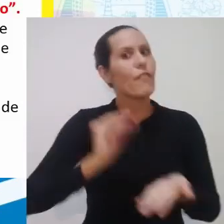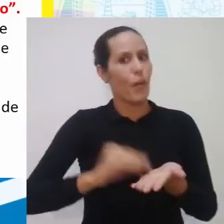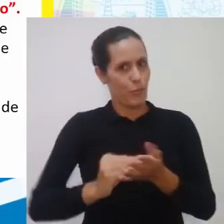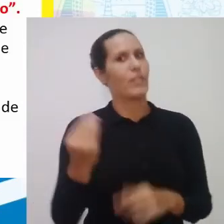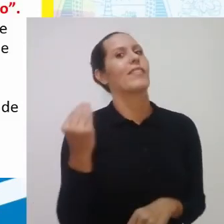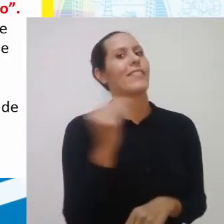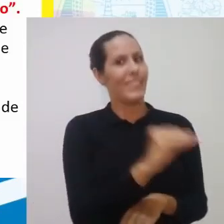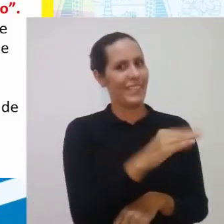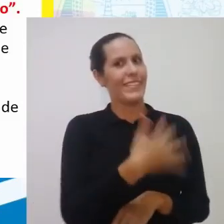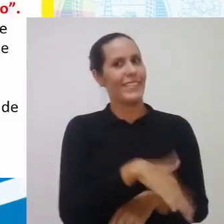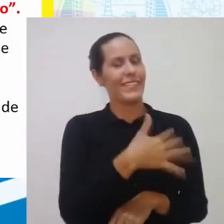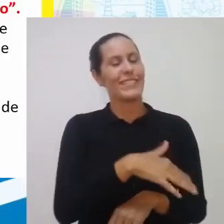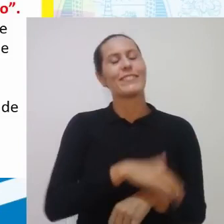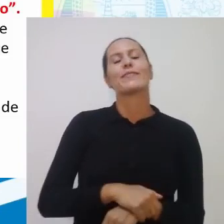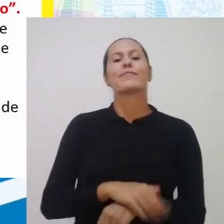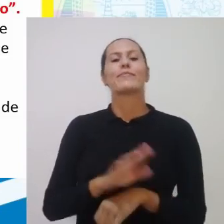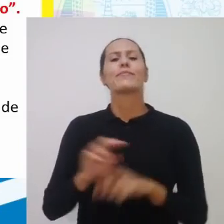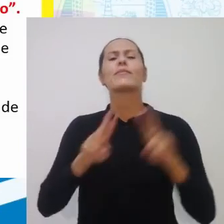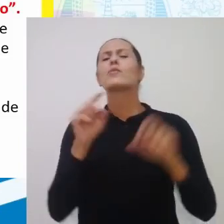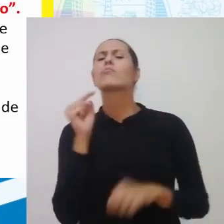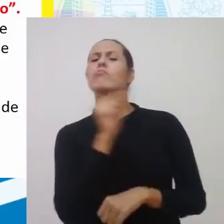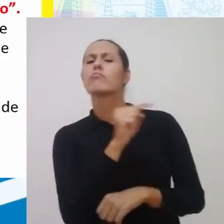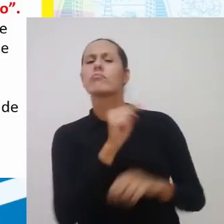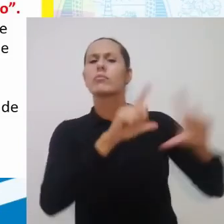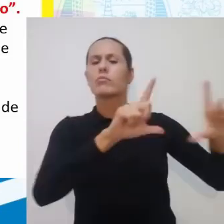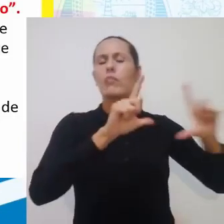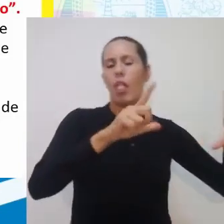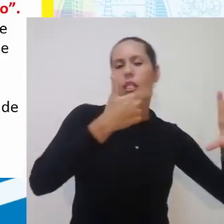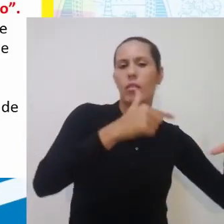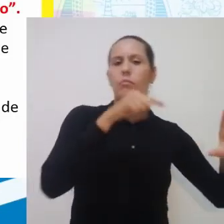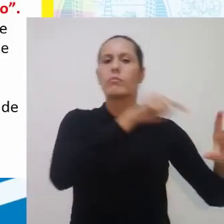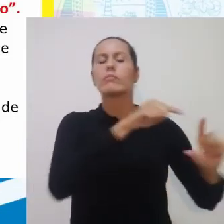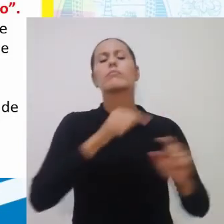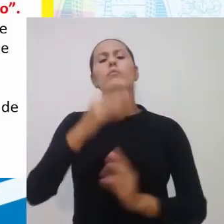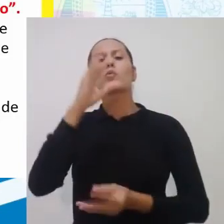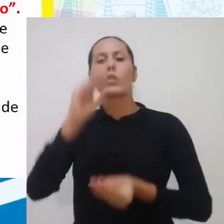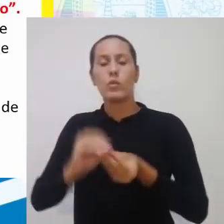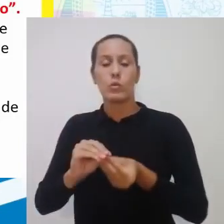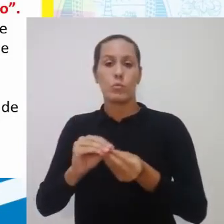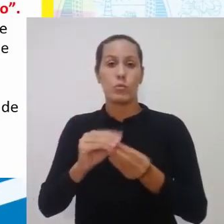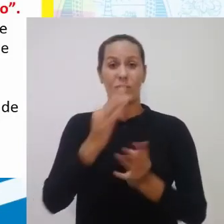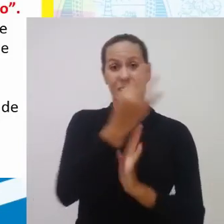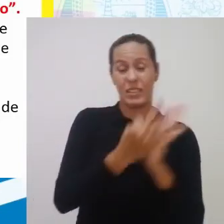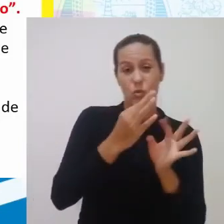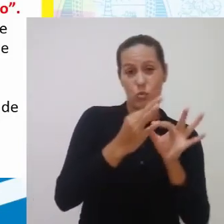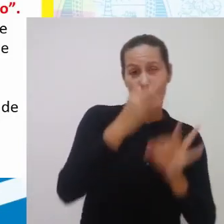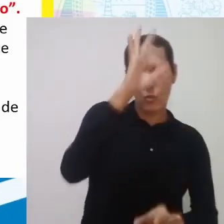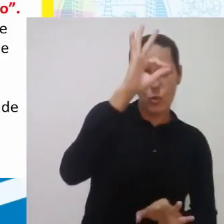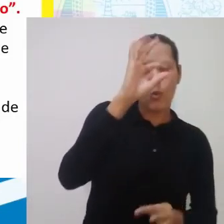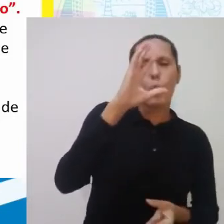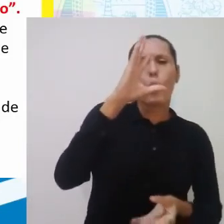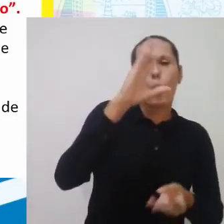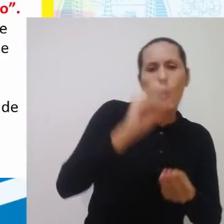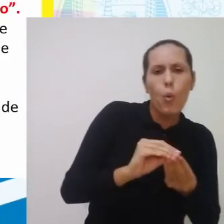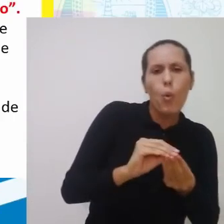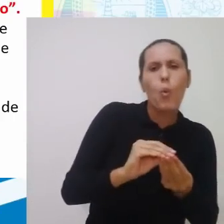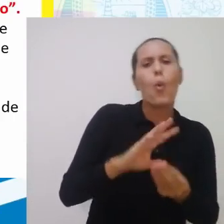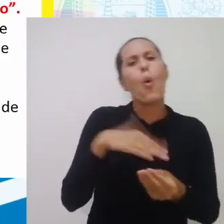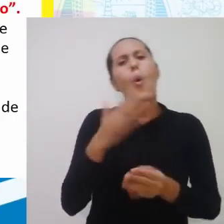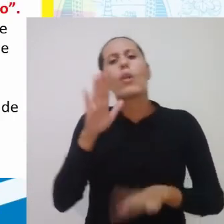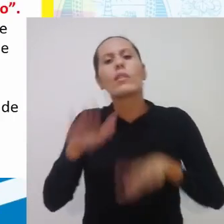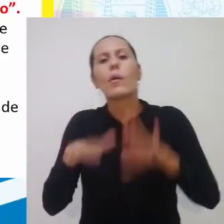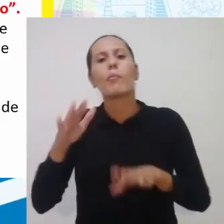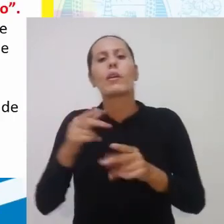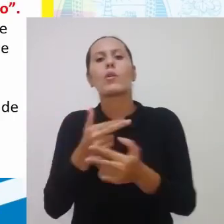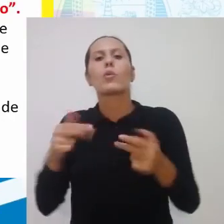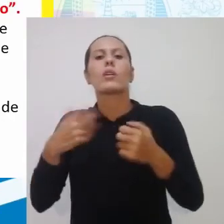trabalho. De acordo com esse meme, um resumo pode ser um texto longo, curto ou vai depender do que você